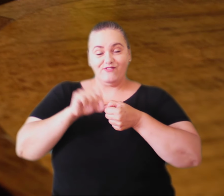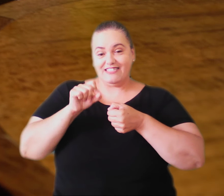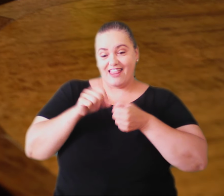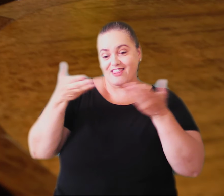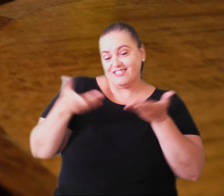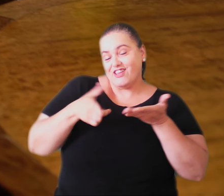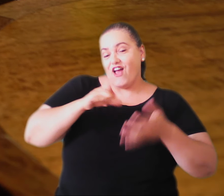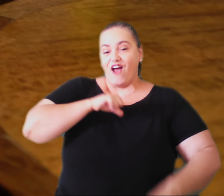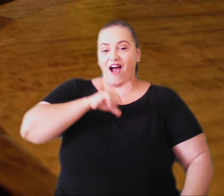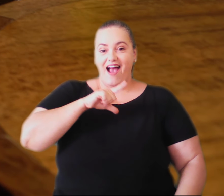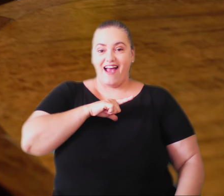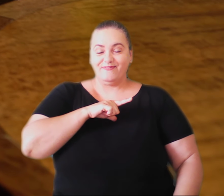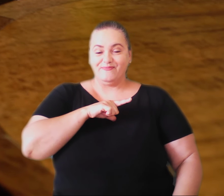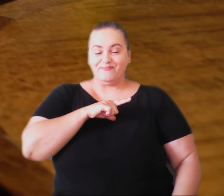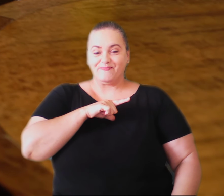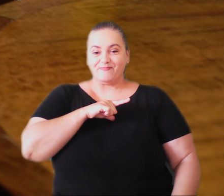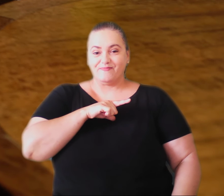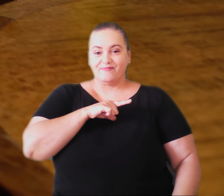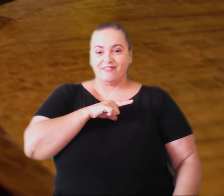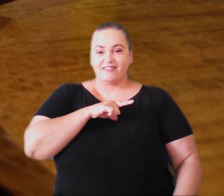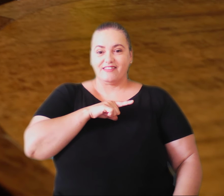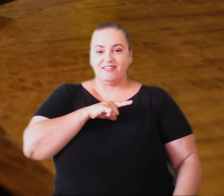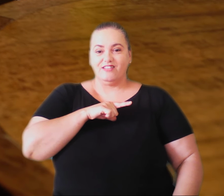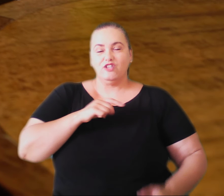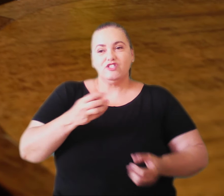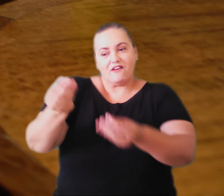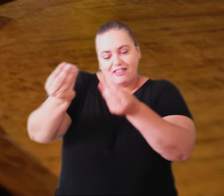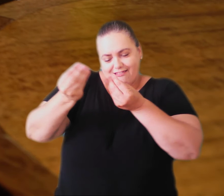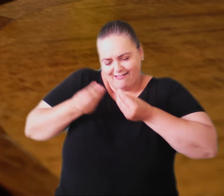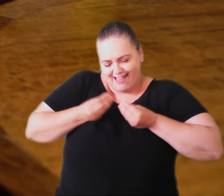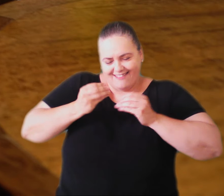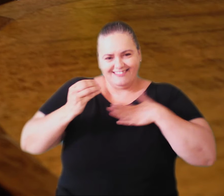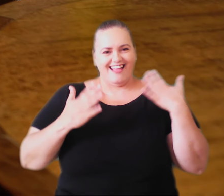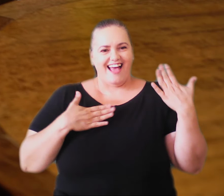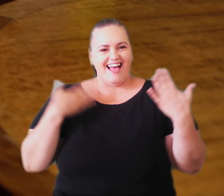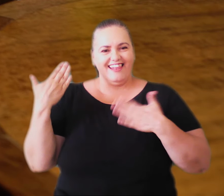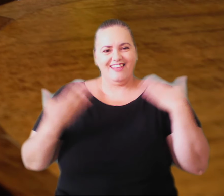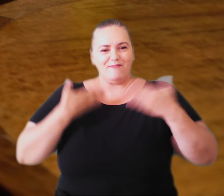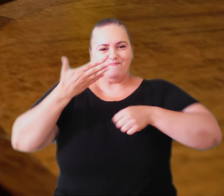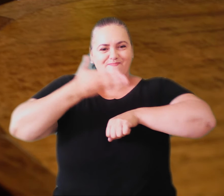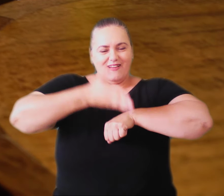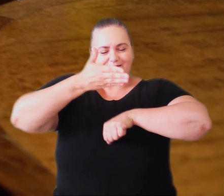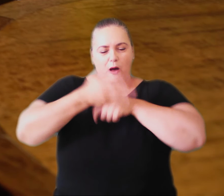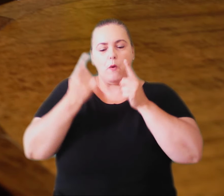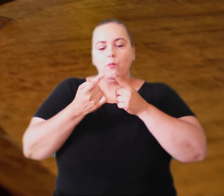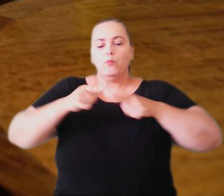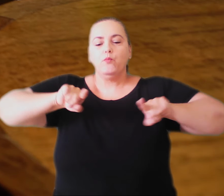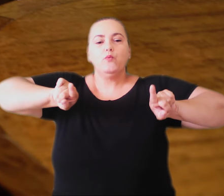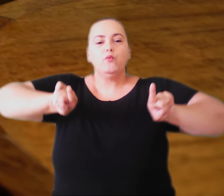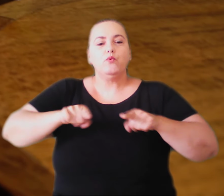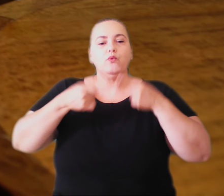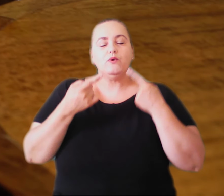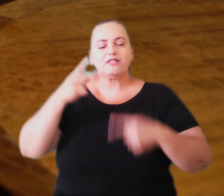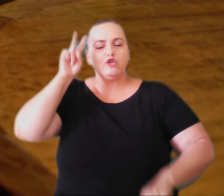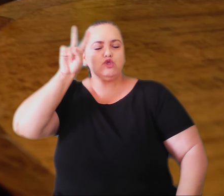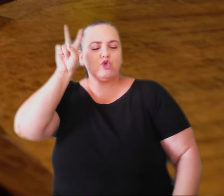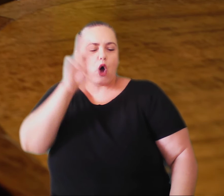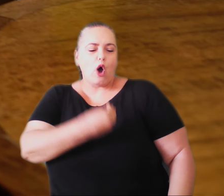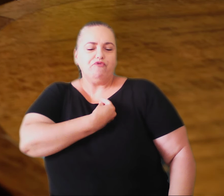tiveram e vieram nos dar aquela alegria para nós da participação da música, da história viva da